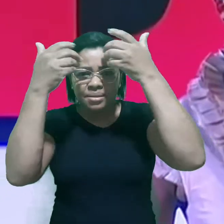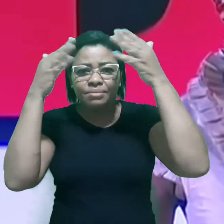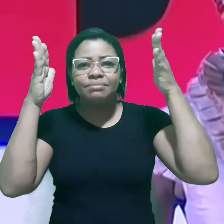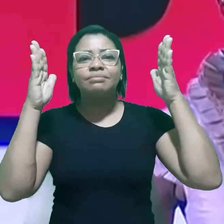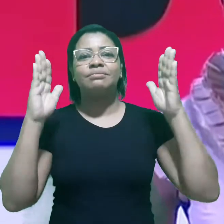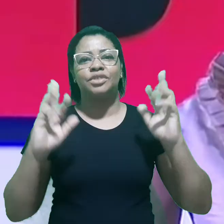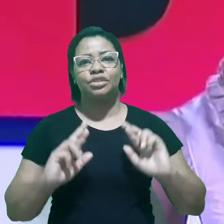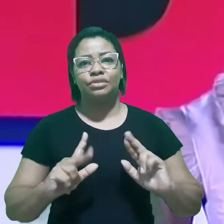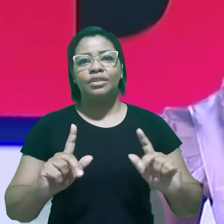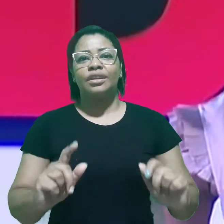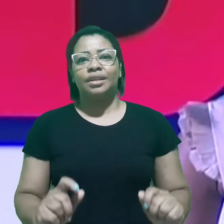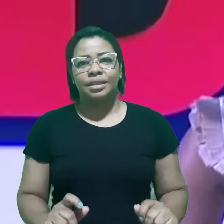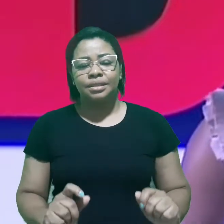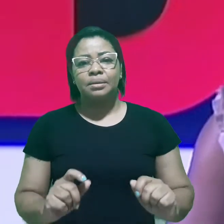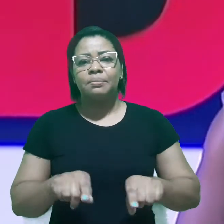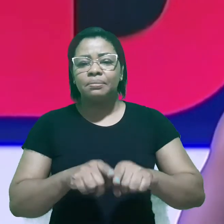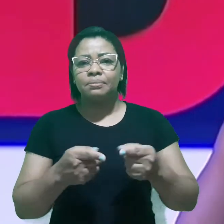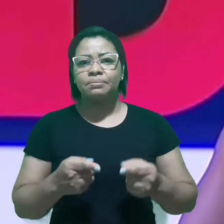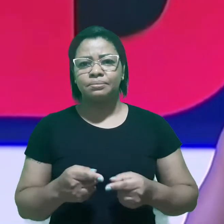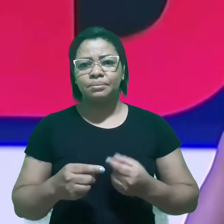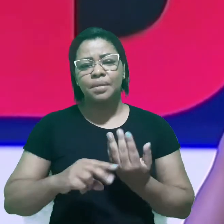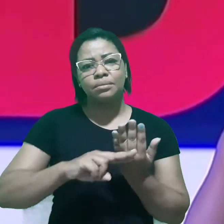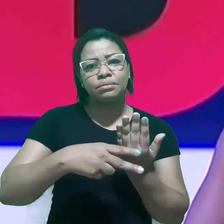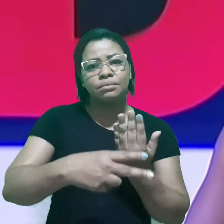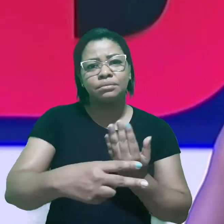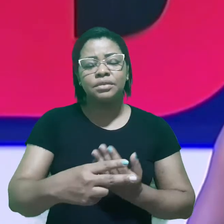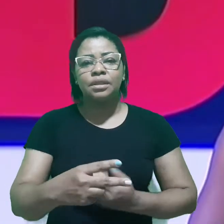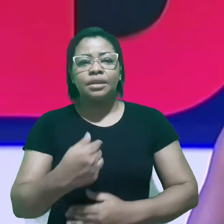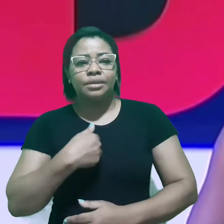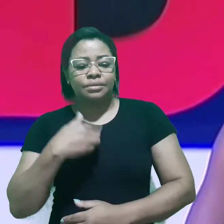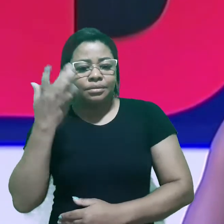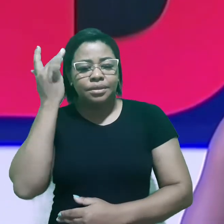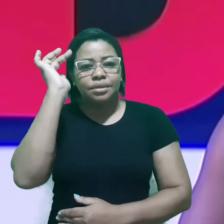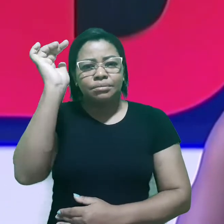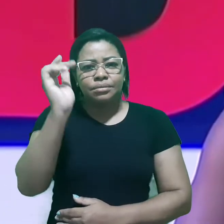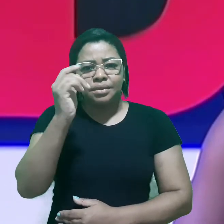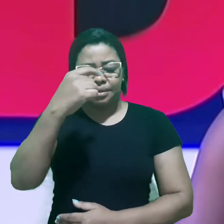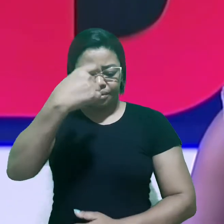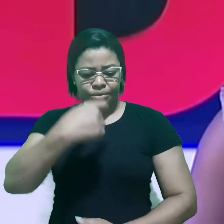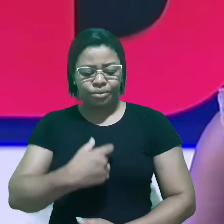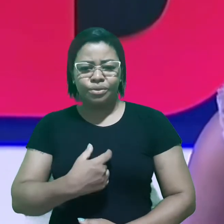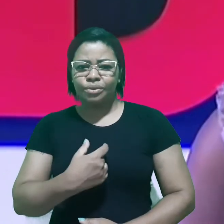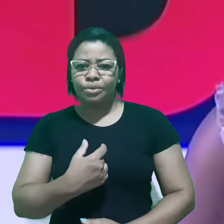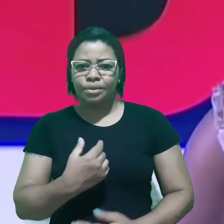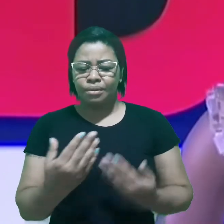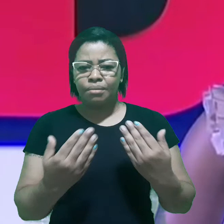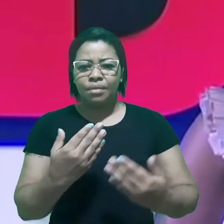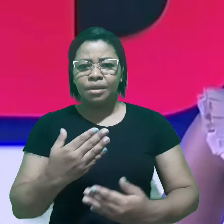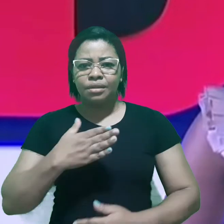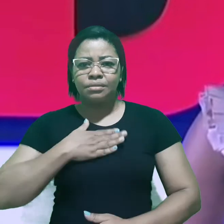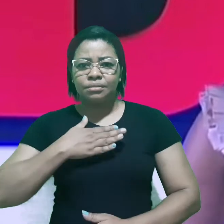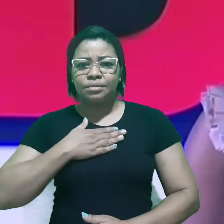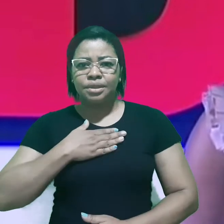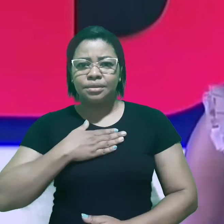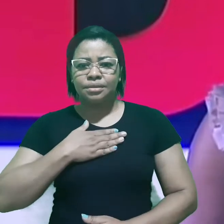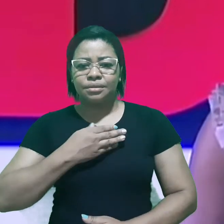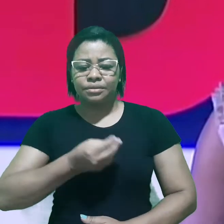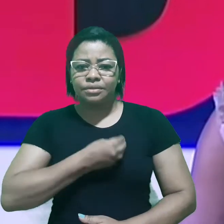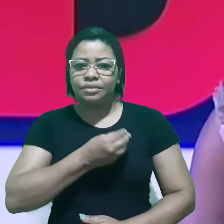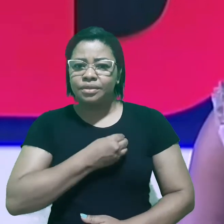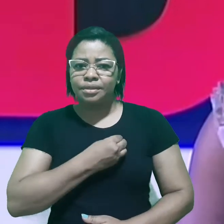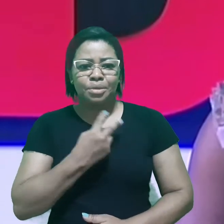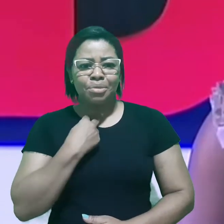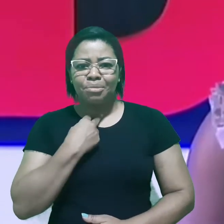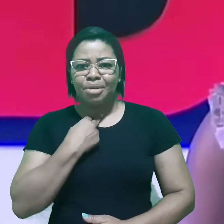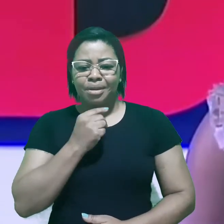inesperada foi que eu não sabia que pessoas como eu podiam existir na literatura. Então, descobrir escritores africanos resultou